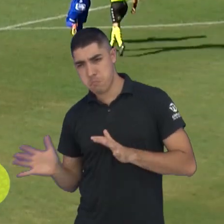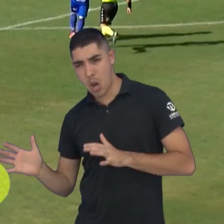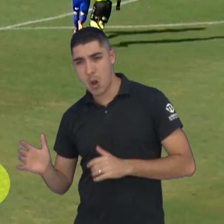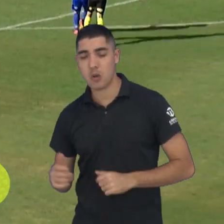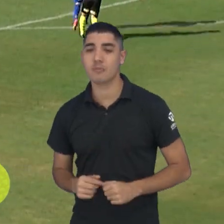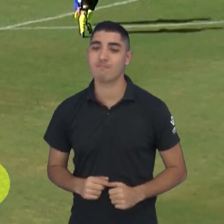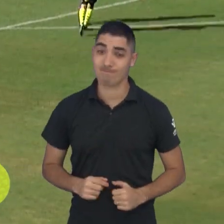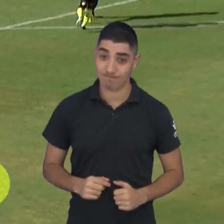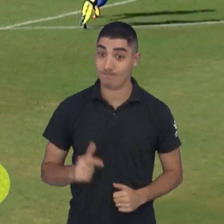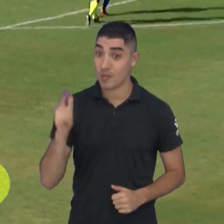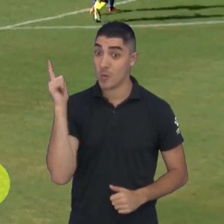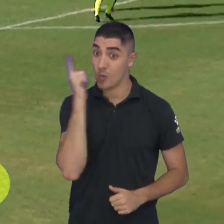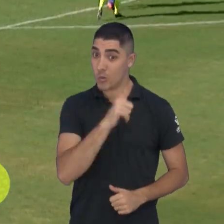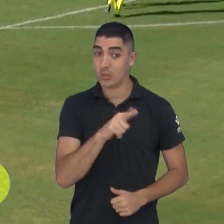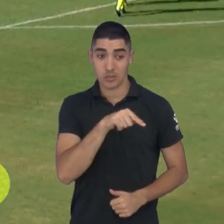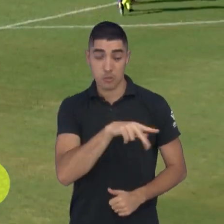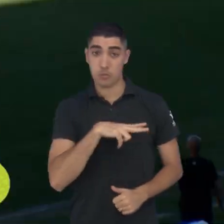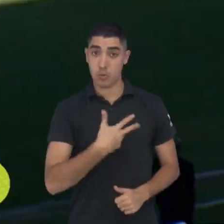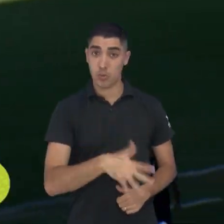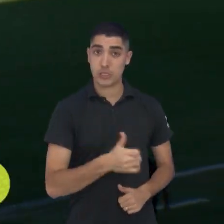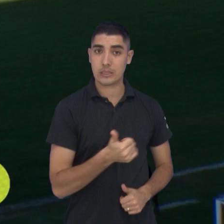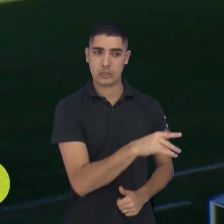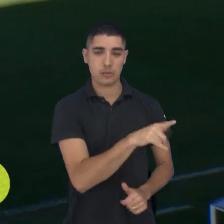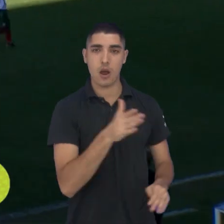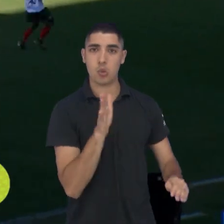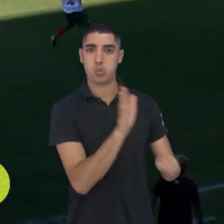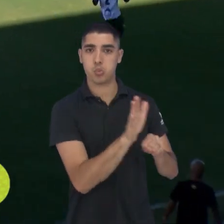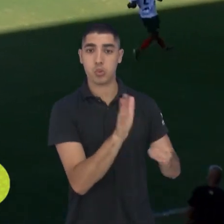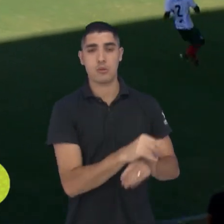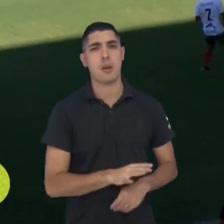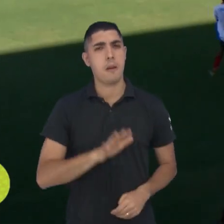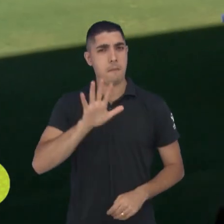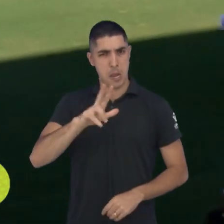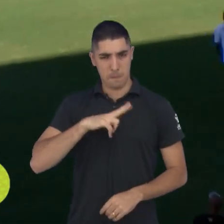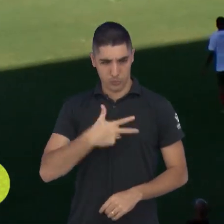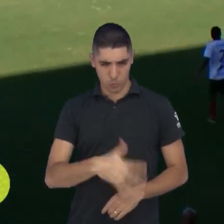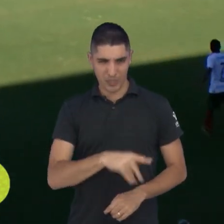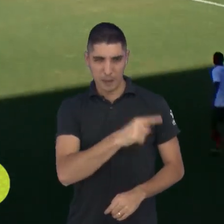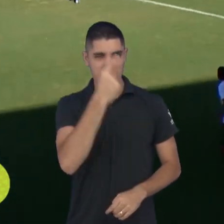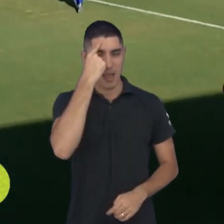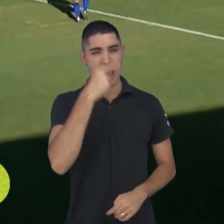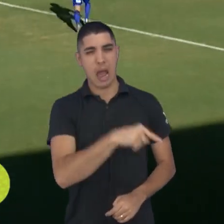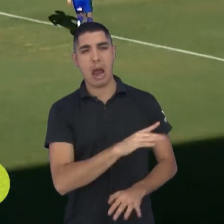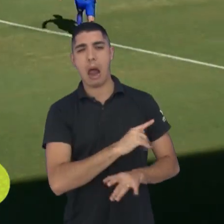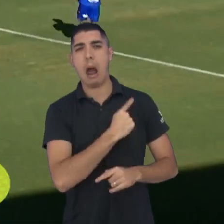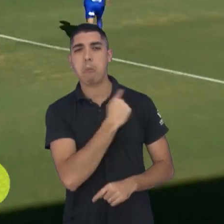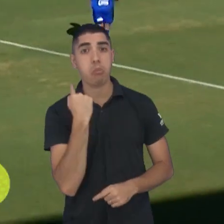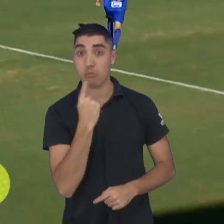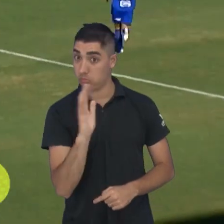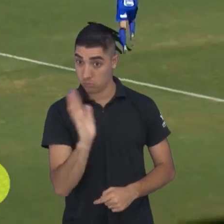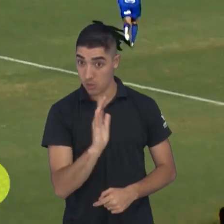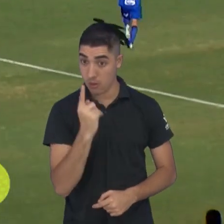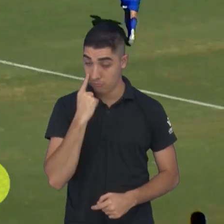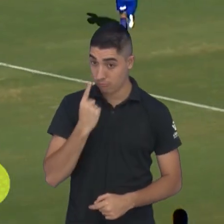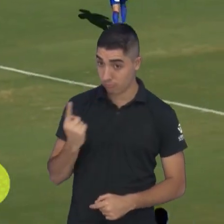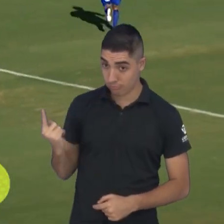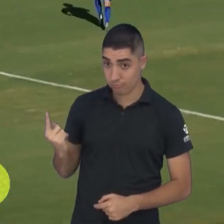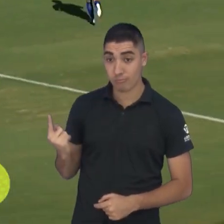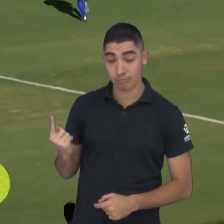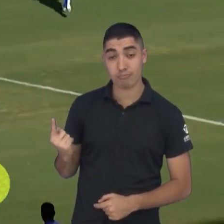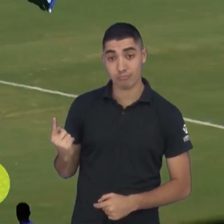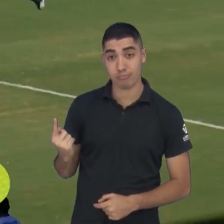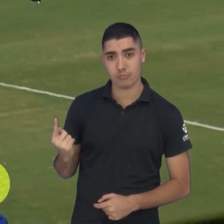todo e salvar a Lusa Santista. Mas a Briosa não estava morta. Maranhão recebeu pela esquerda, fintou e